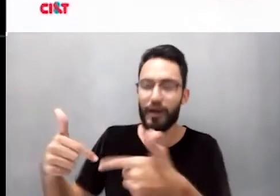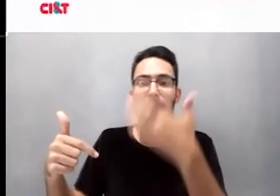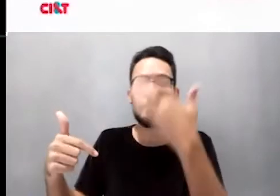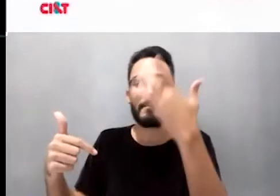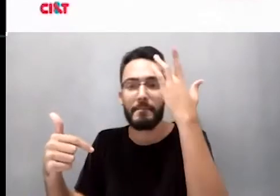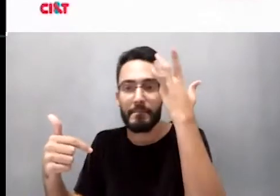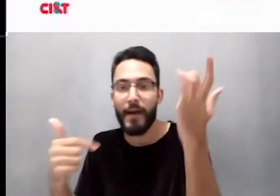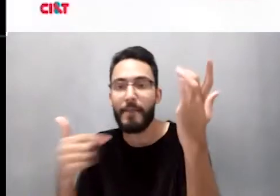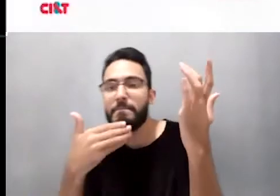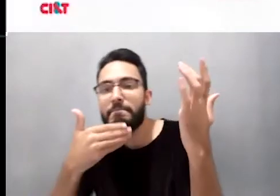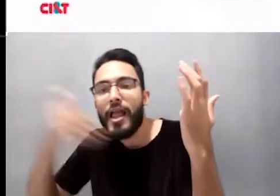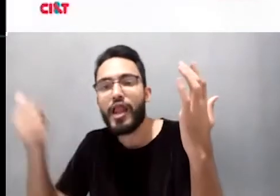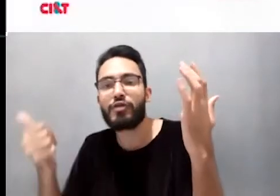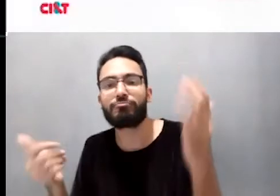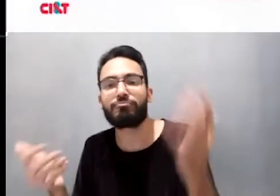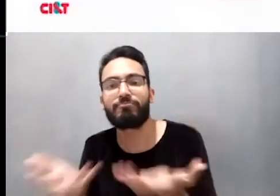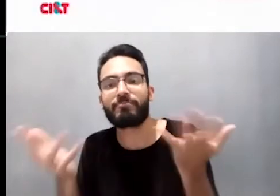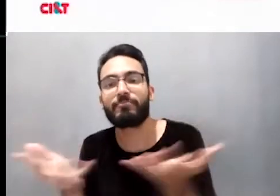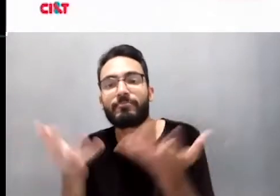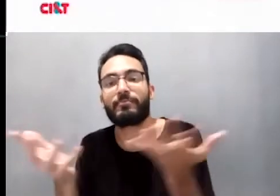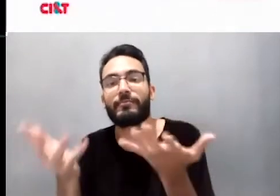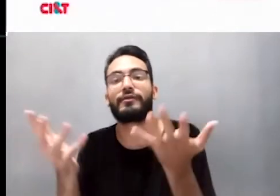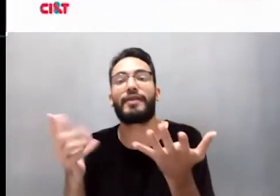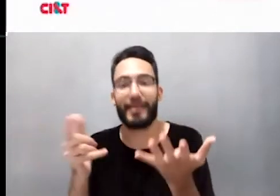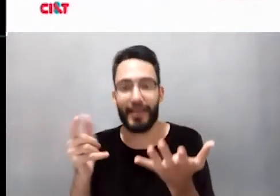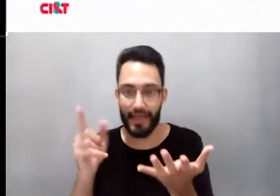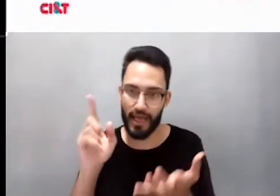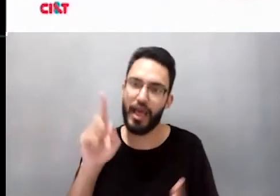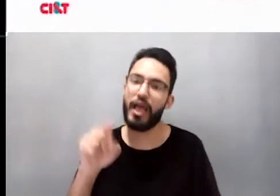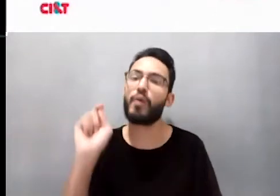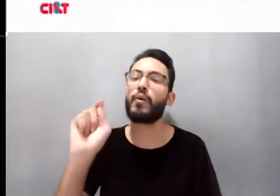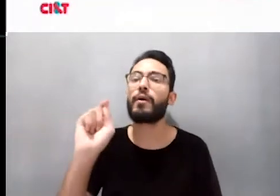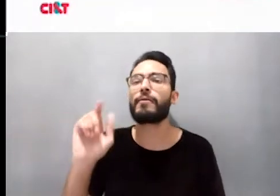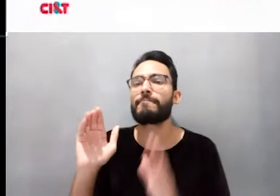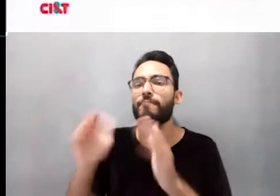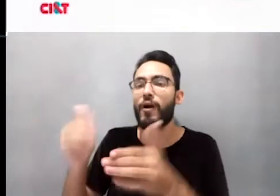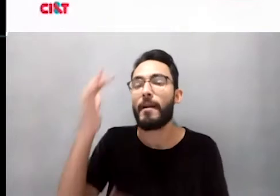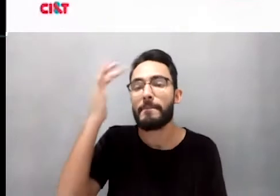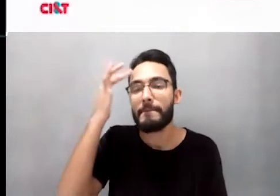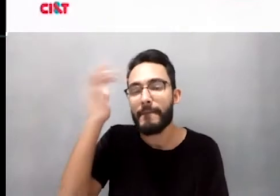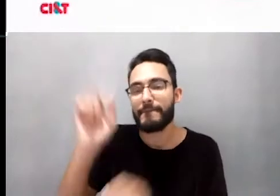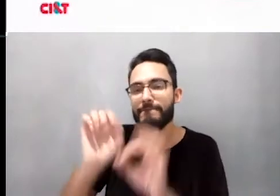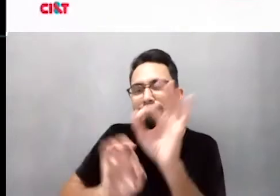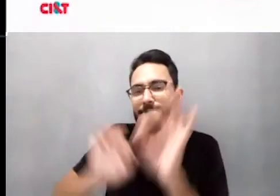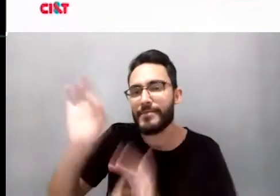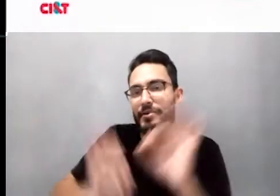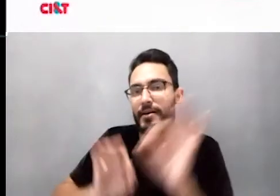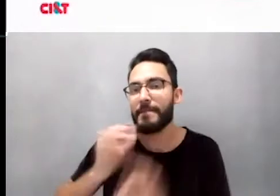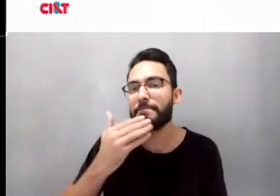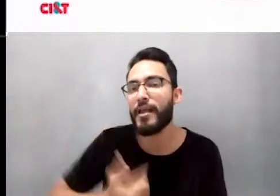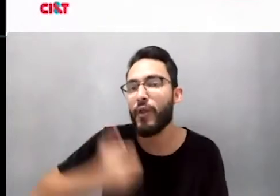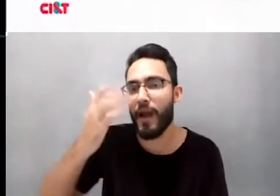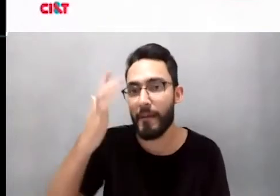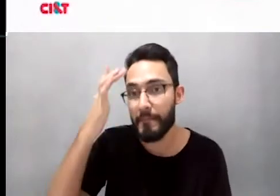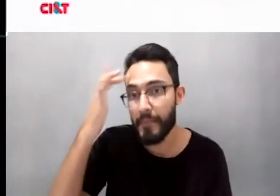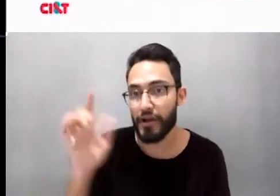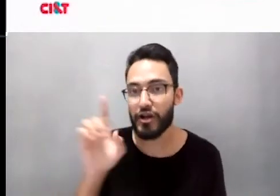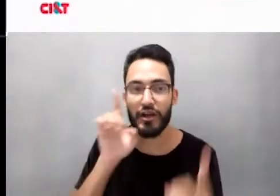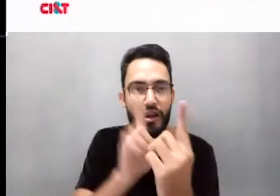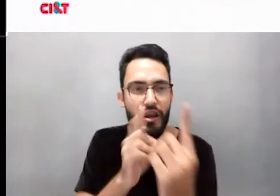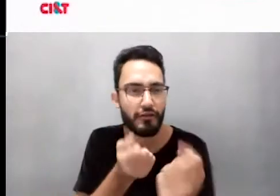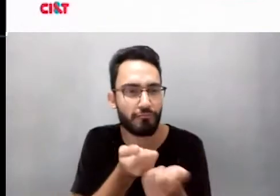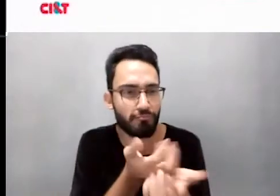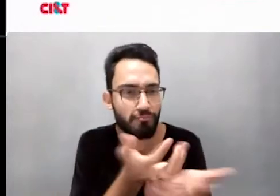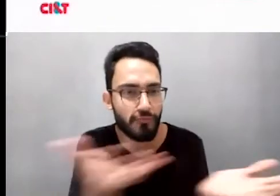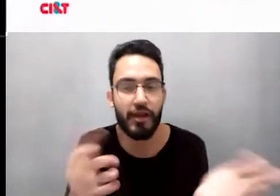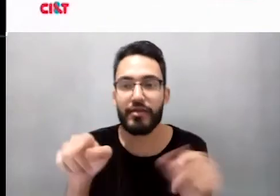o nosso trabalho é muito focado em make that tomorrow. Então, vamos fazer melhor o amanhã, não só dos nossos clientes, quanto das